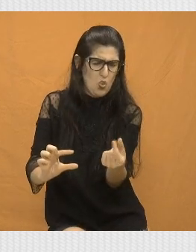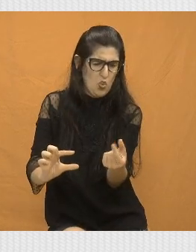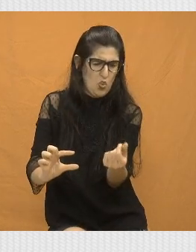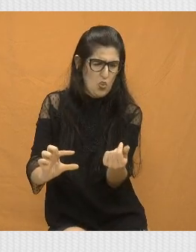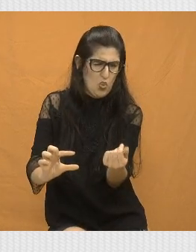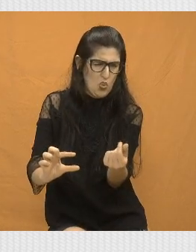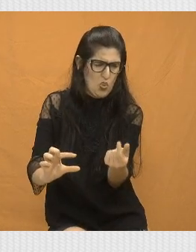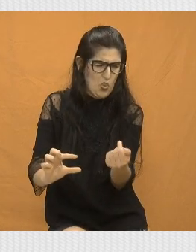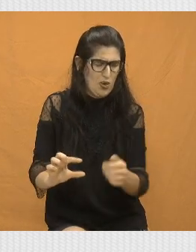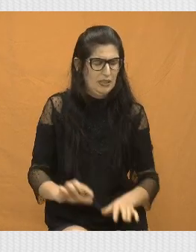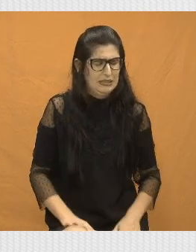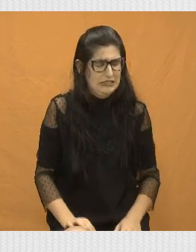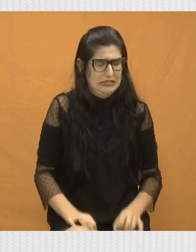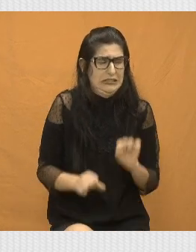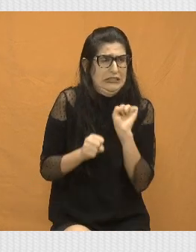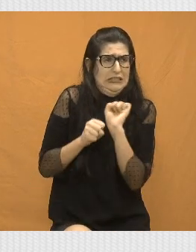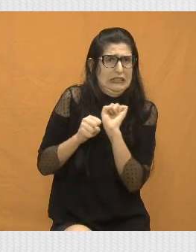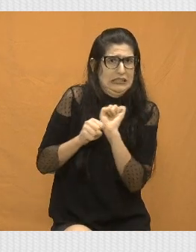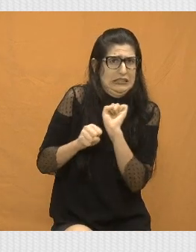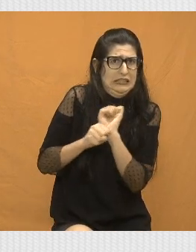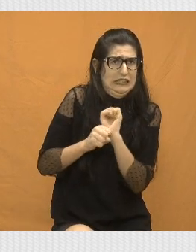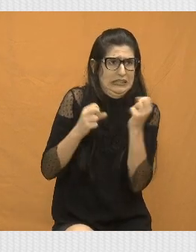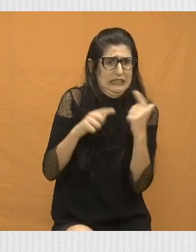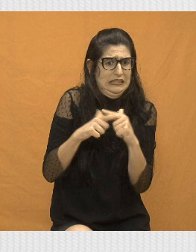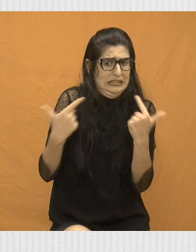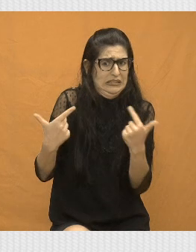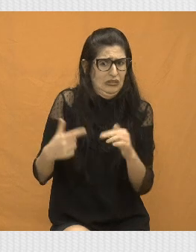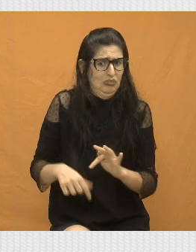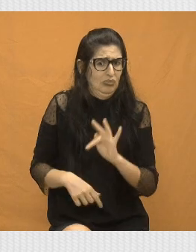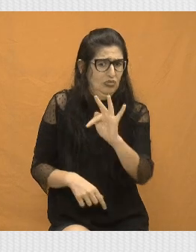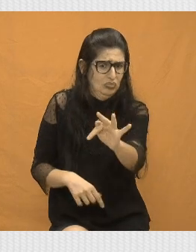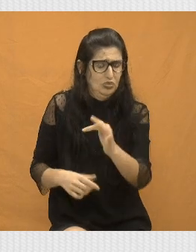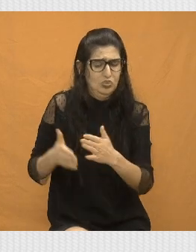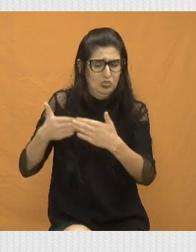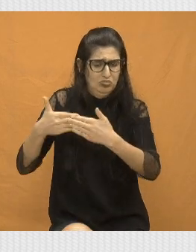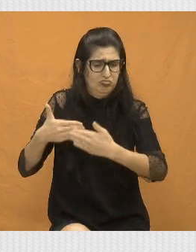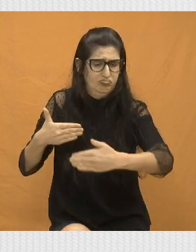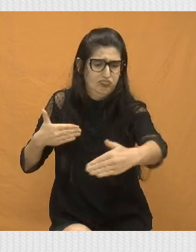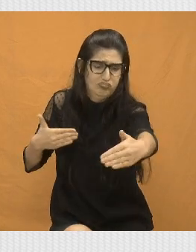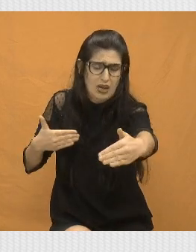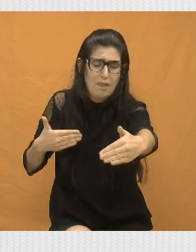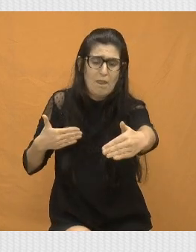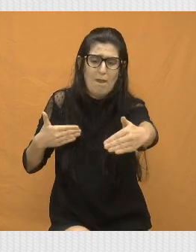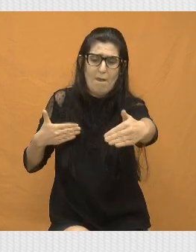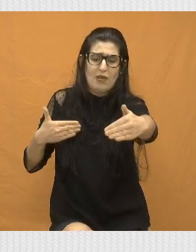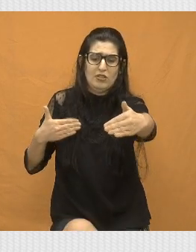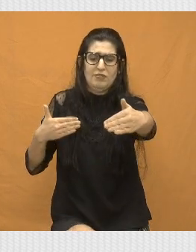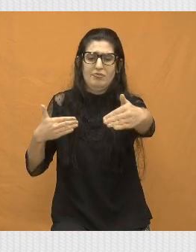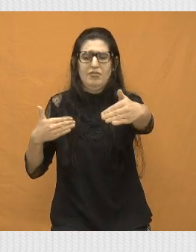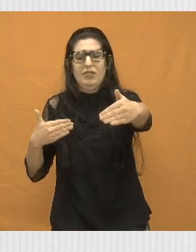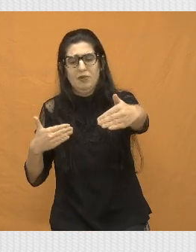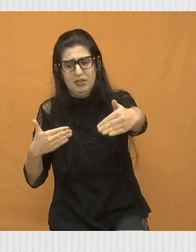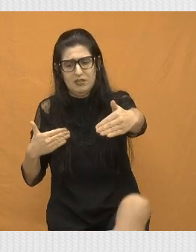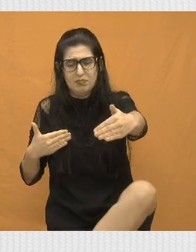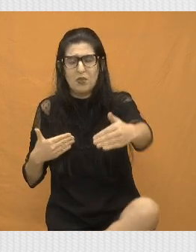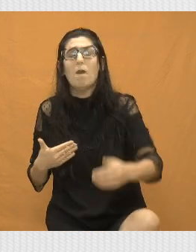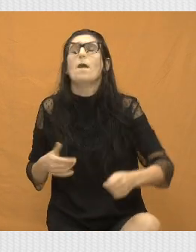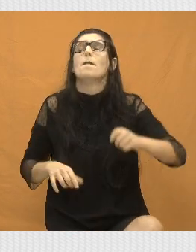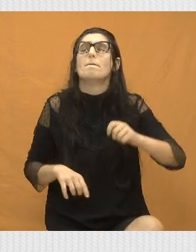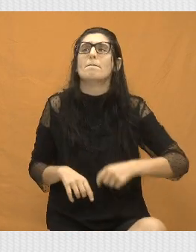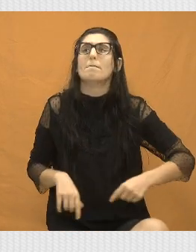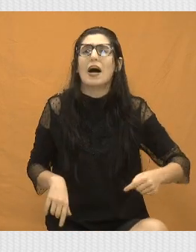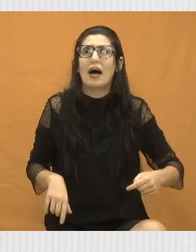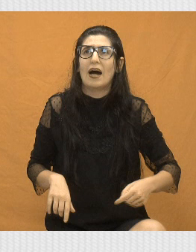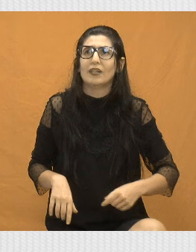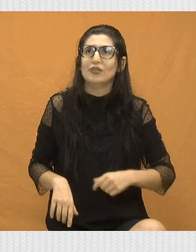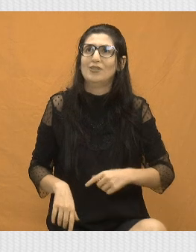orçamento. Espero que no próximo quadrimestre os entes federativos liberem um pouquinho mais os recursos para nós aqui poder investir